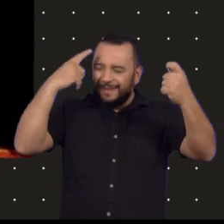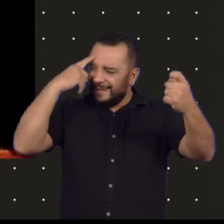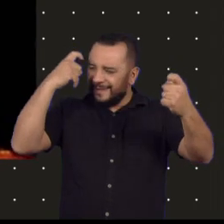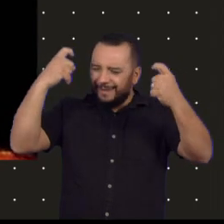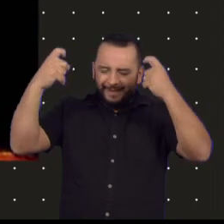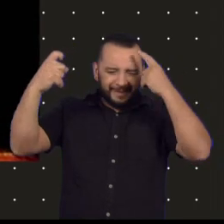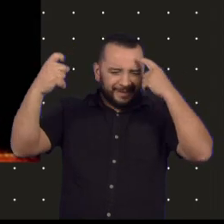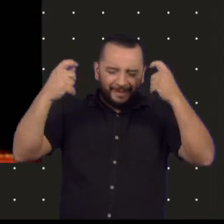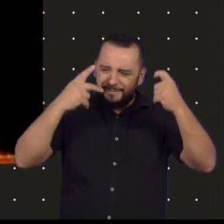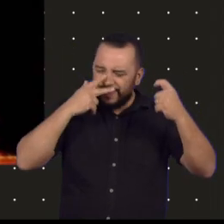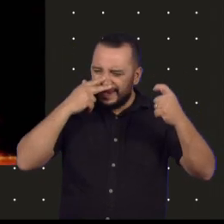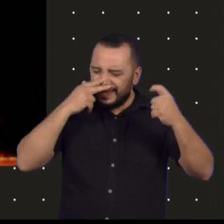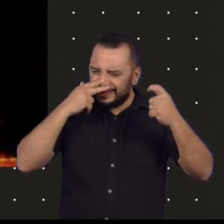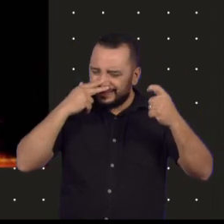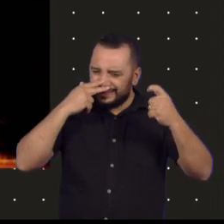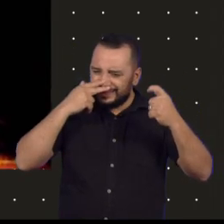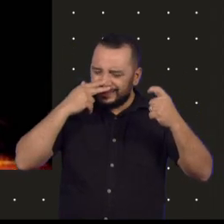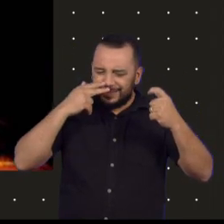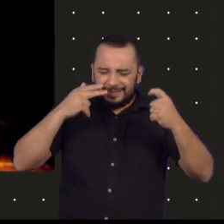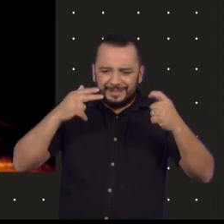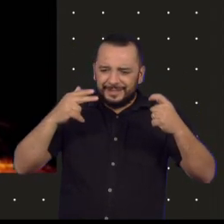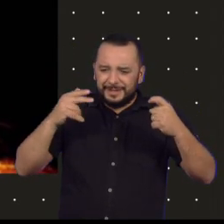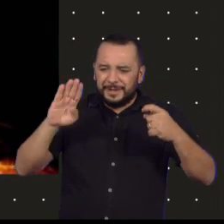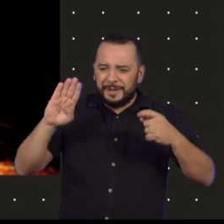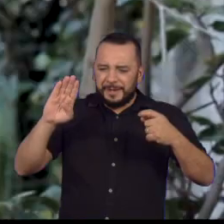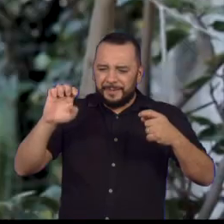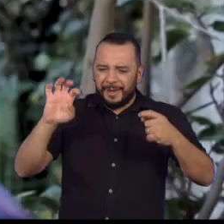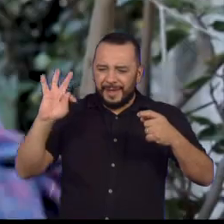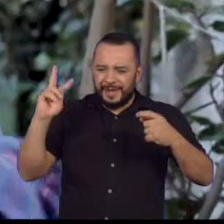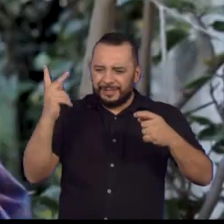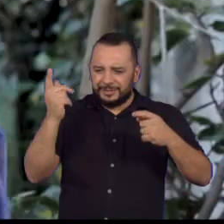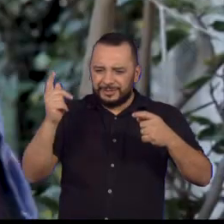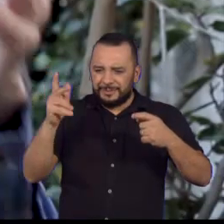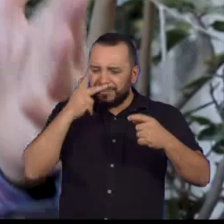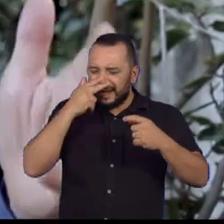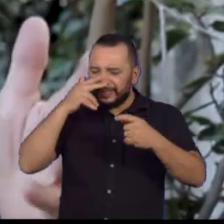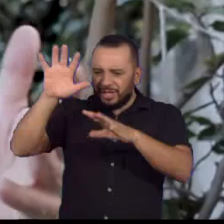poderoso, ela já possuía naturalmente.